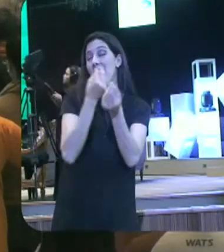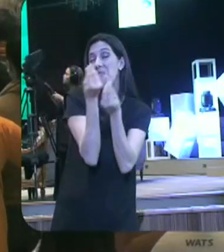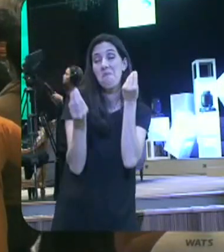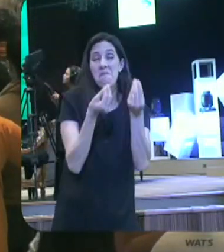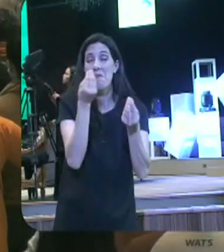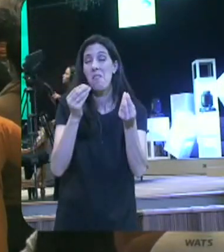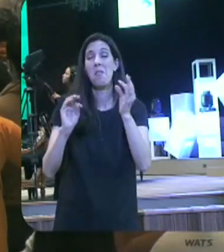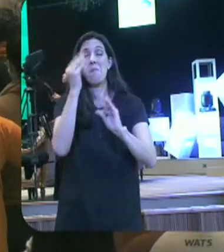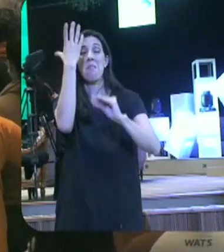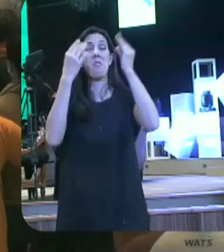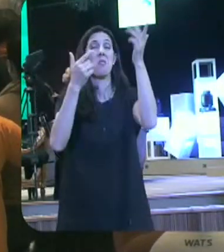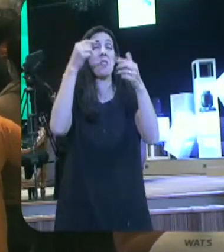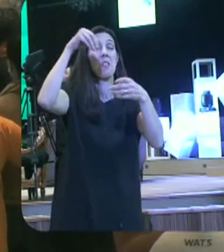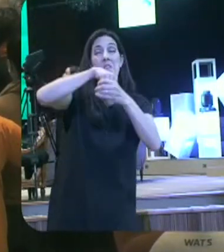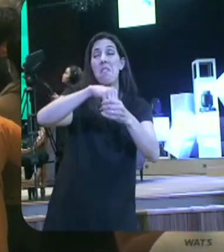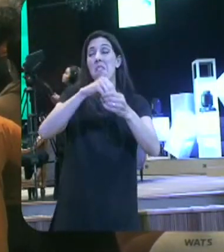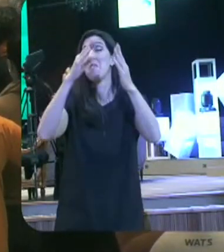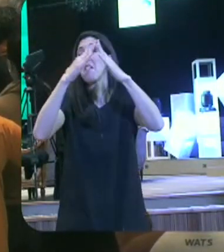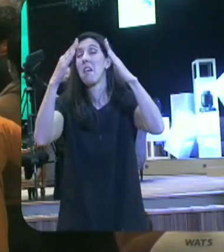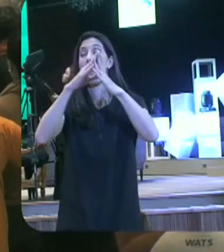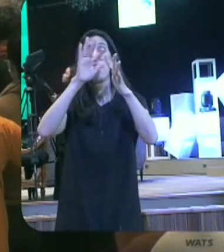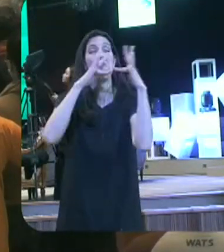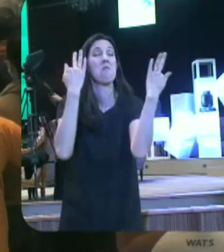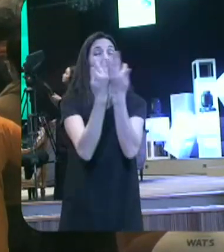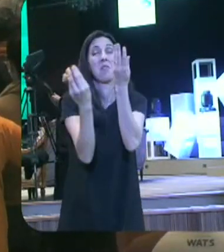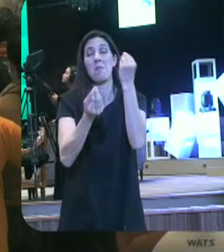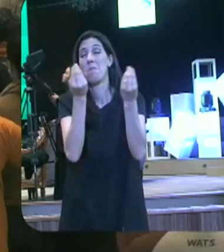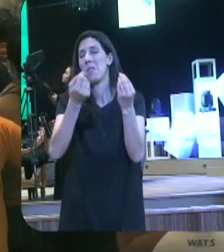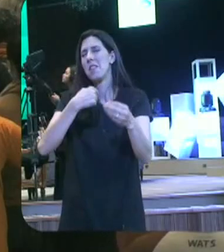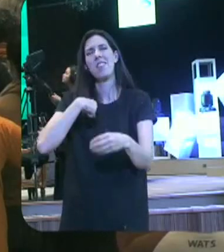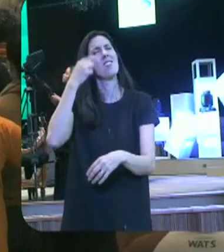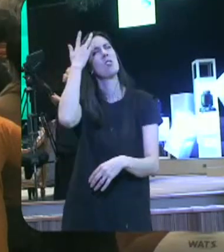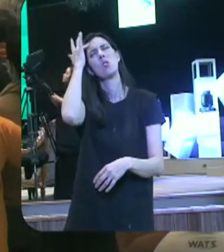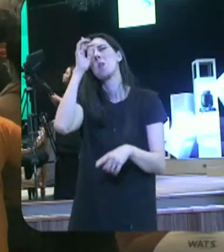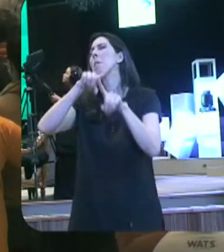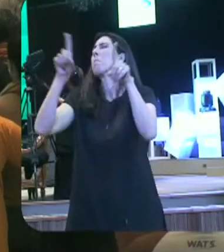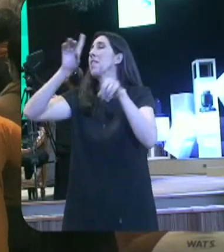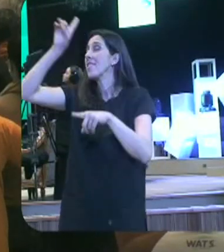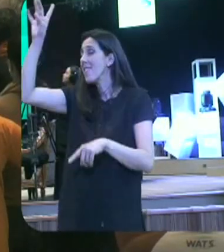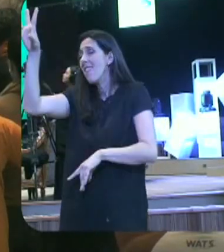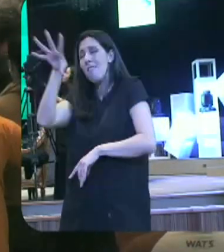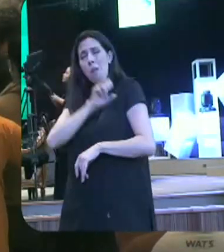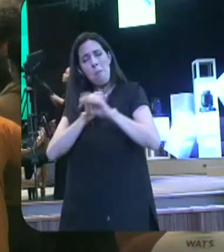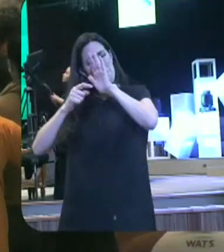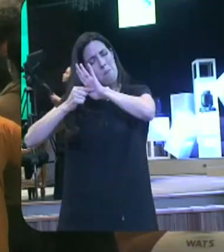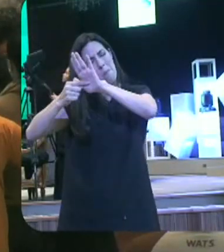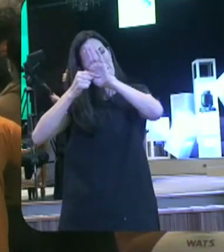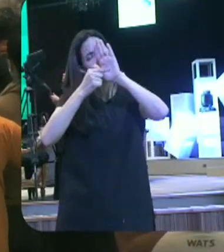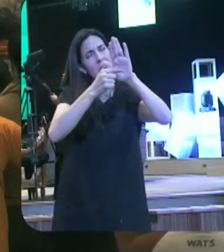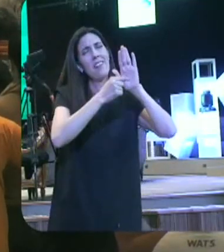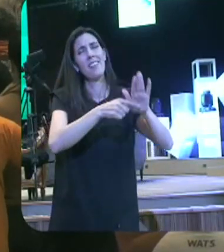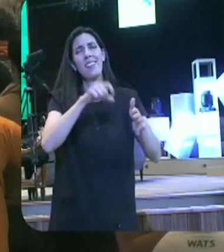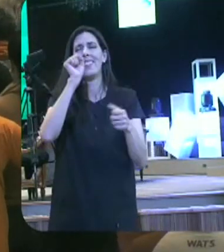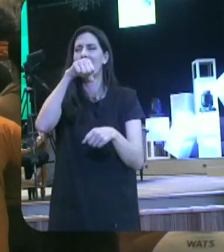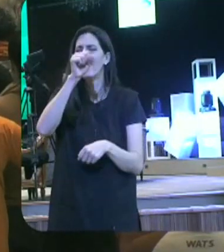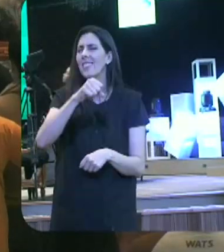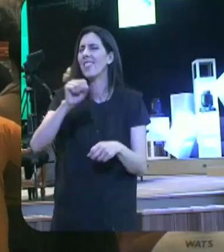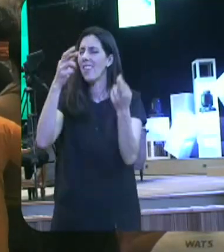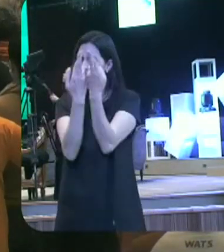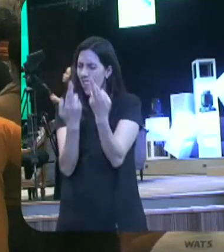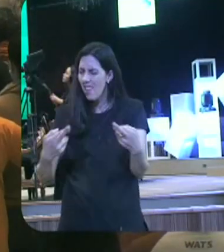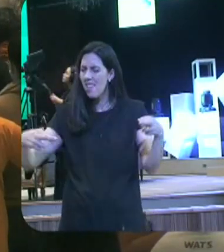de Jesus, e que esse amor do Senhor se revele lá também. Oh Pai,